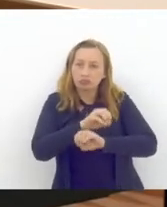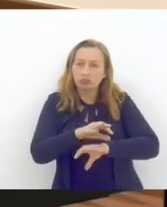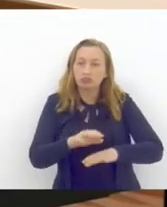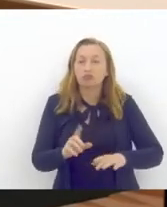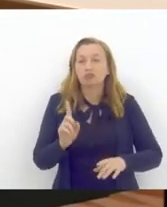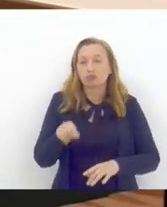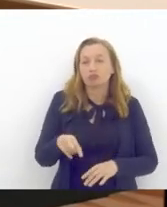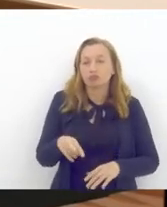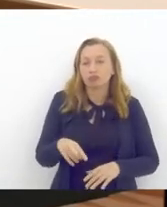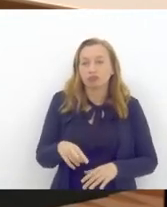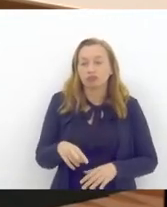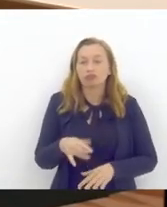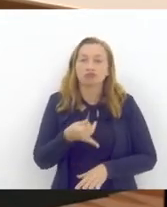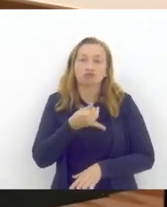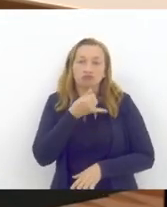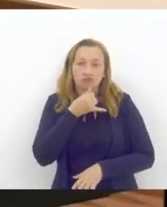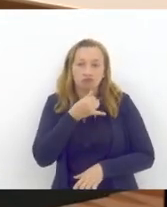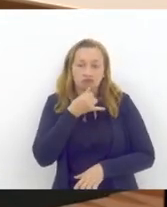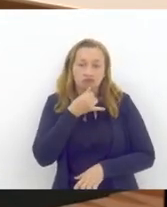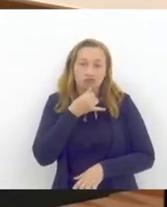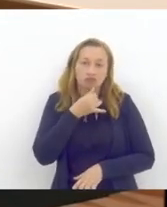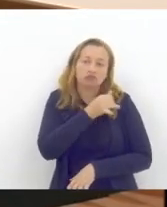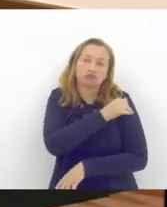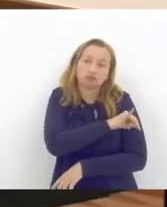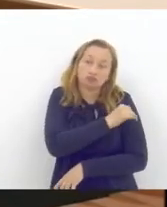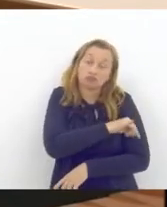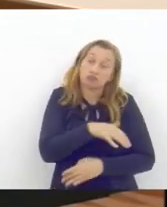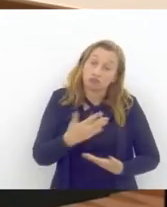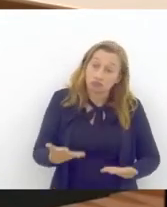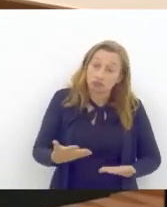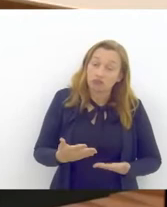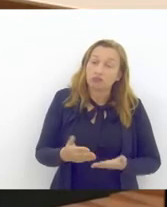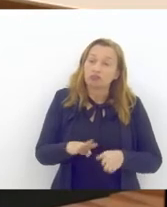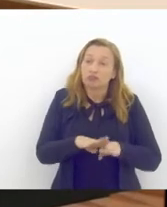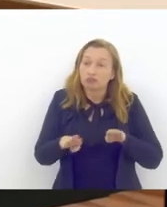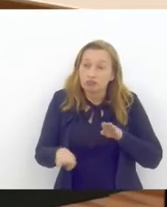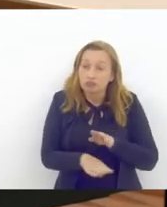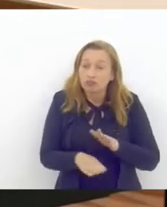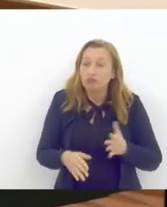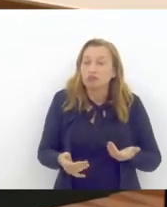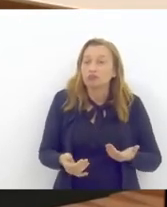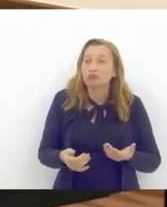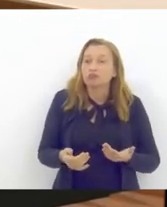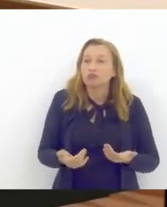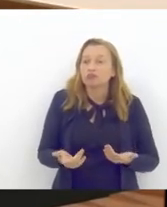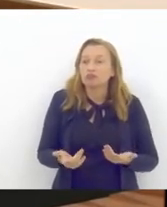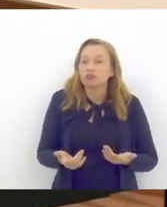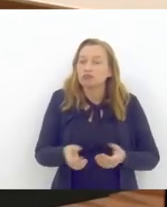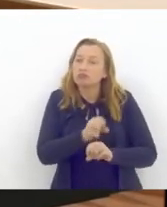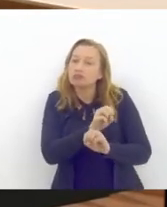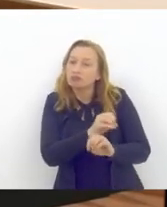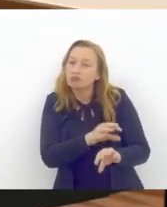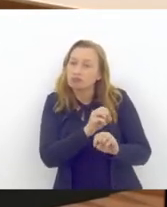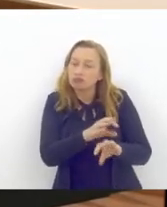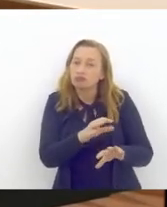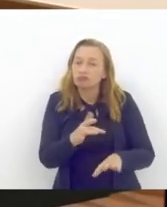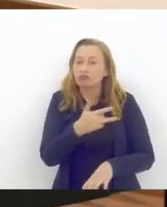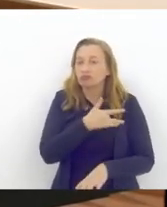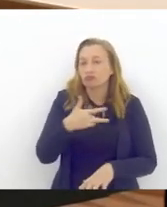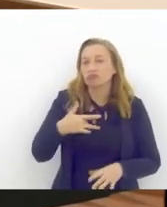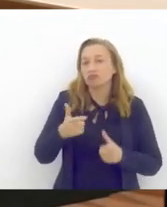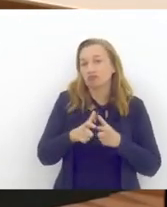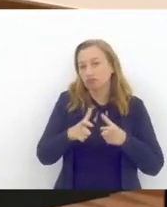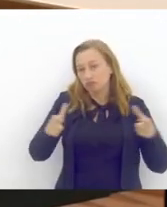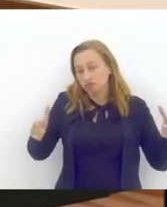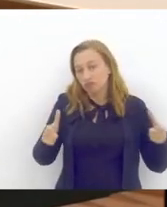é apavorante no Rio de Janeiro. As desigualdades, assim, em termos de educação e de saúde, são